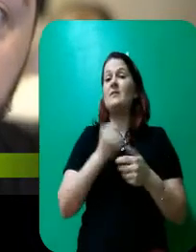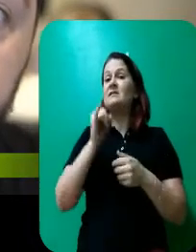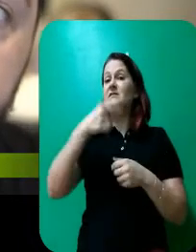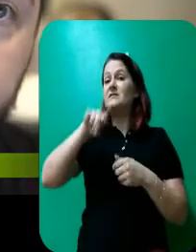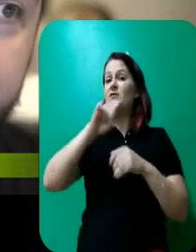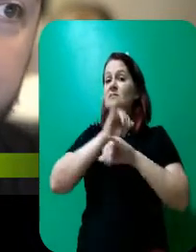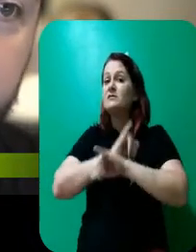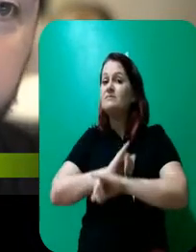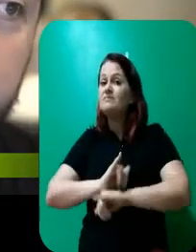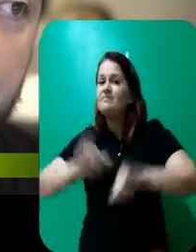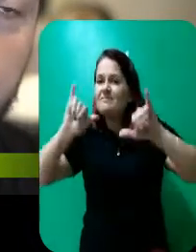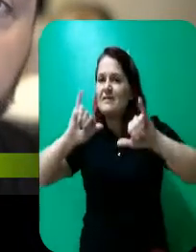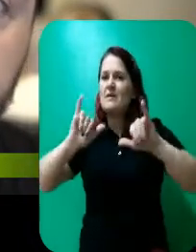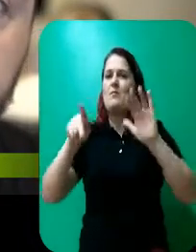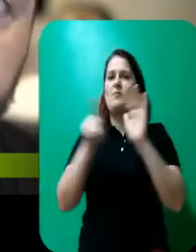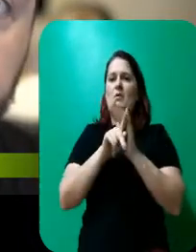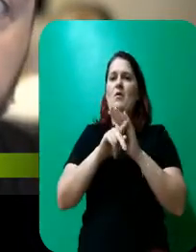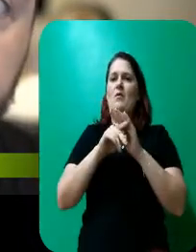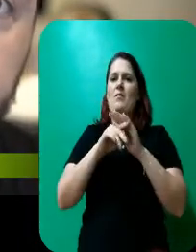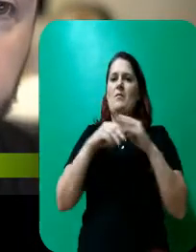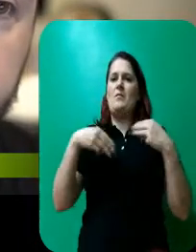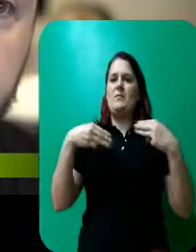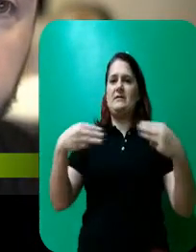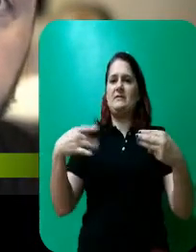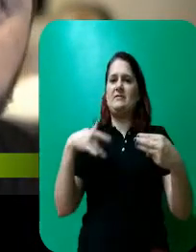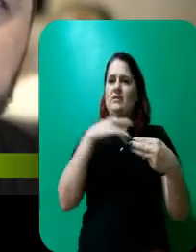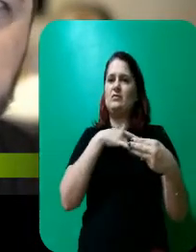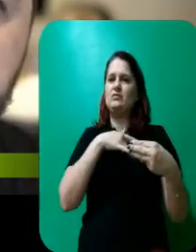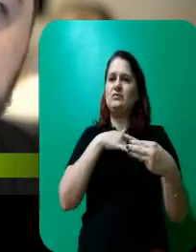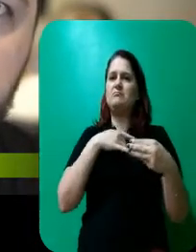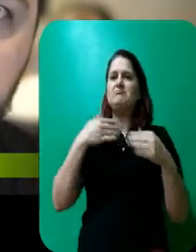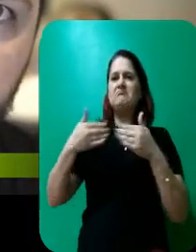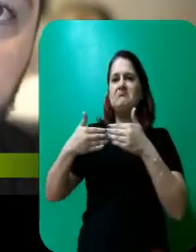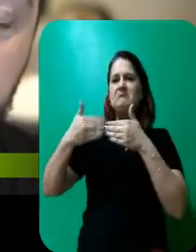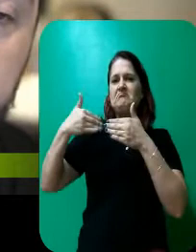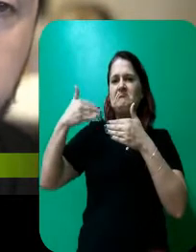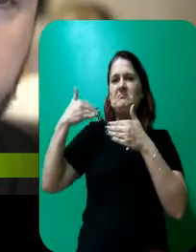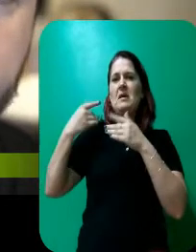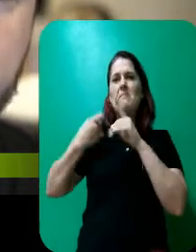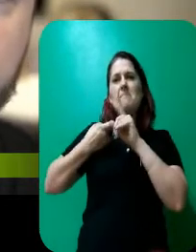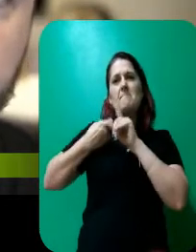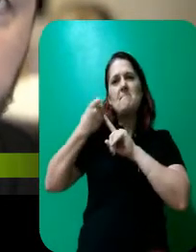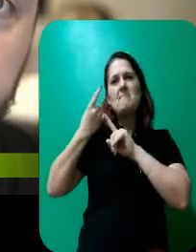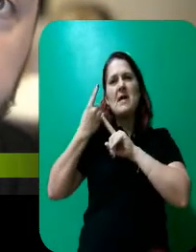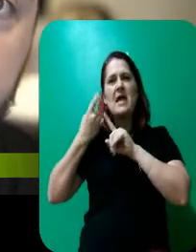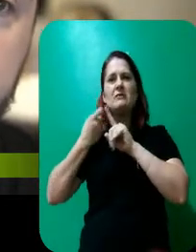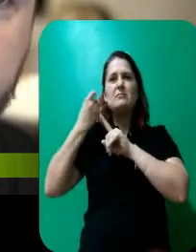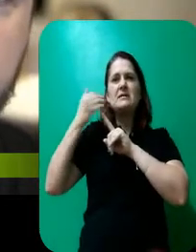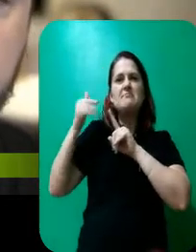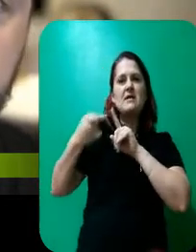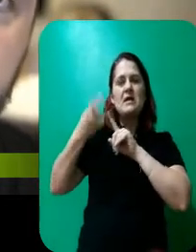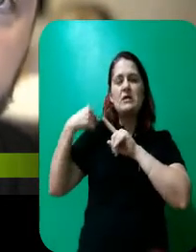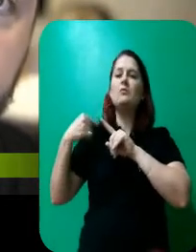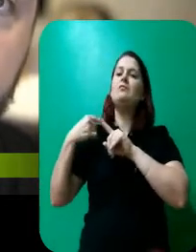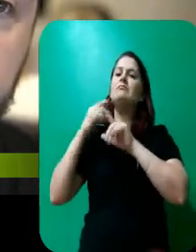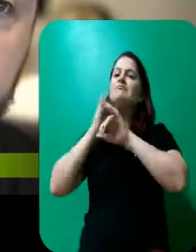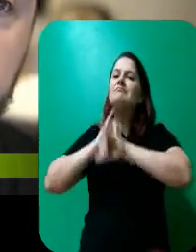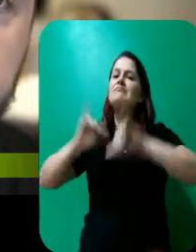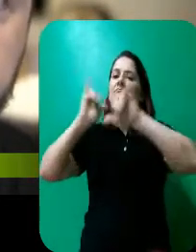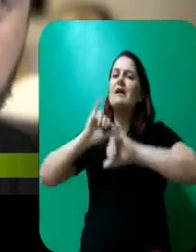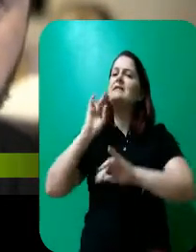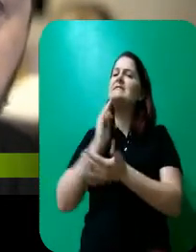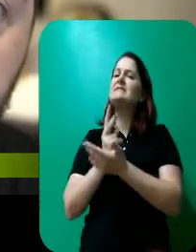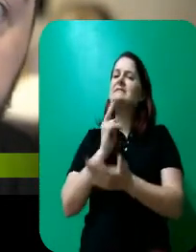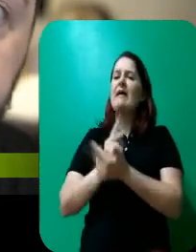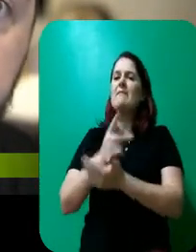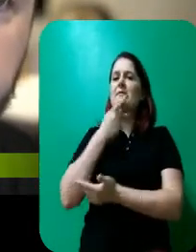da Saúde, feito ao longo dos últimos mês e meio pelo menos, todo pronunciamento, eles terminam falando que o